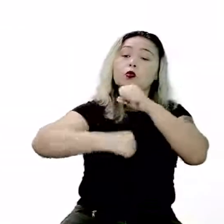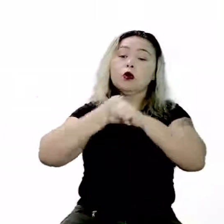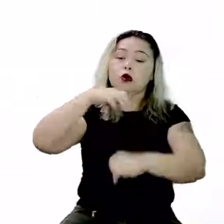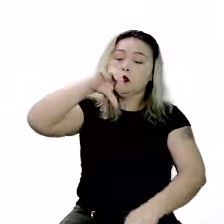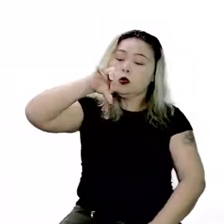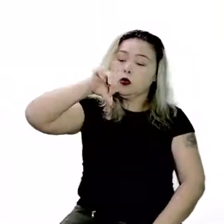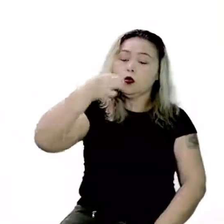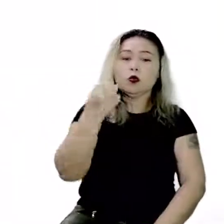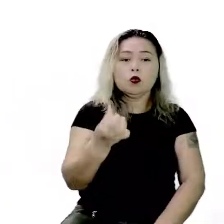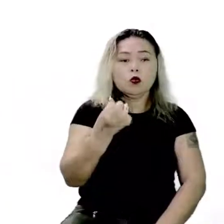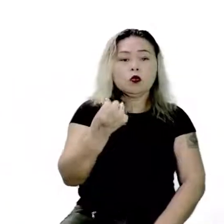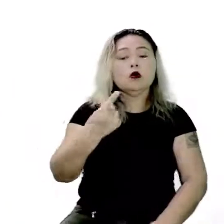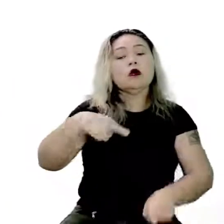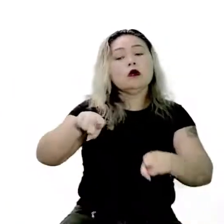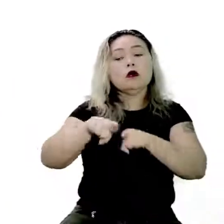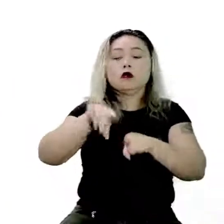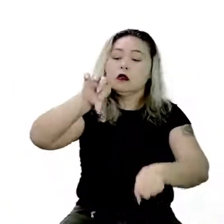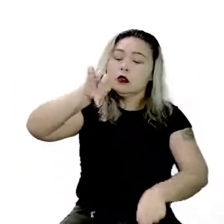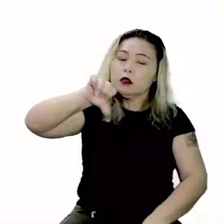em